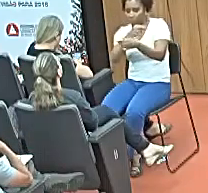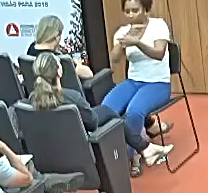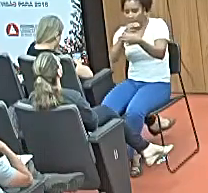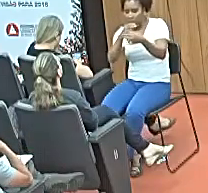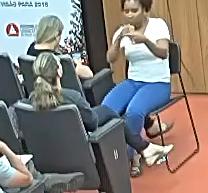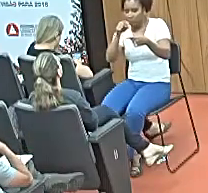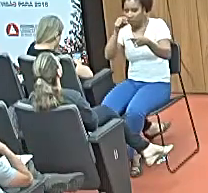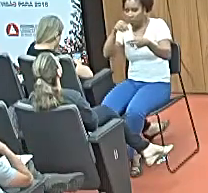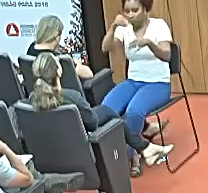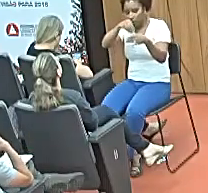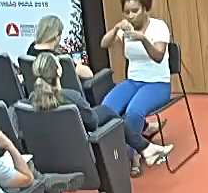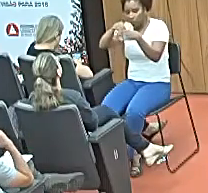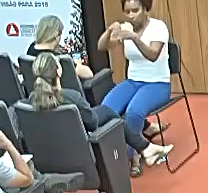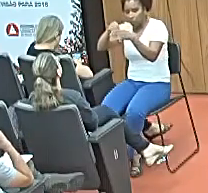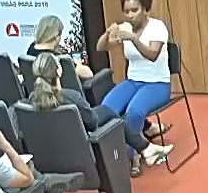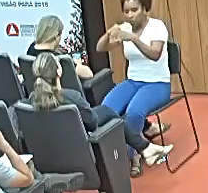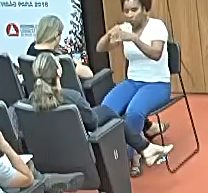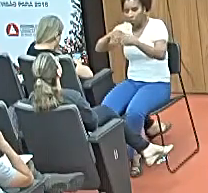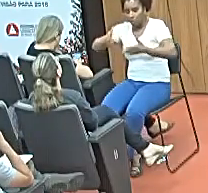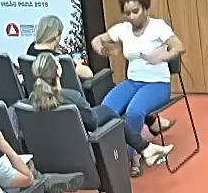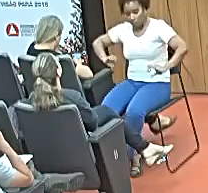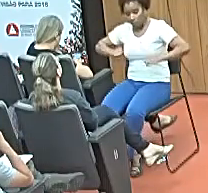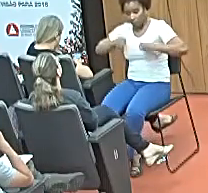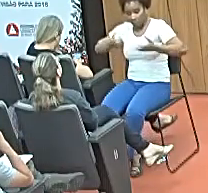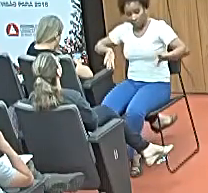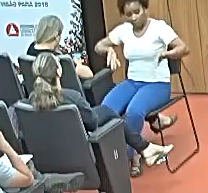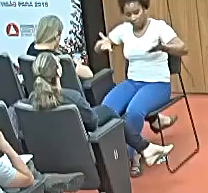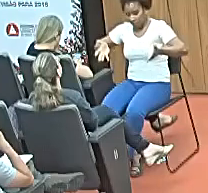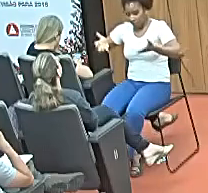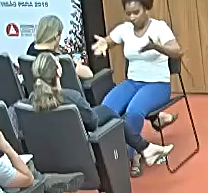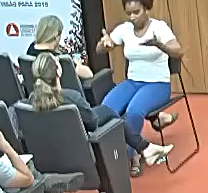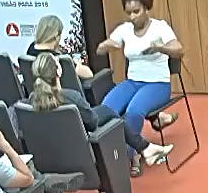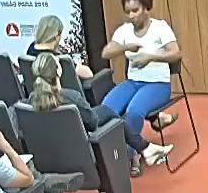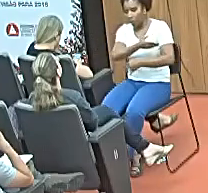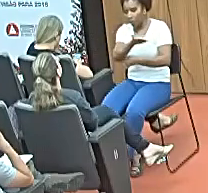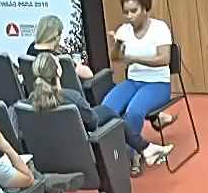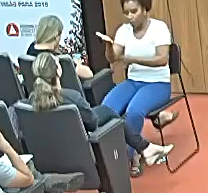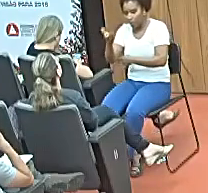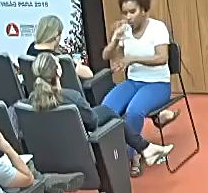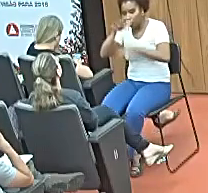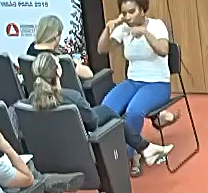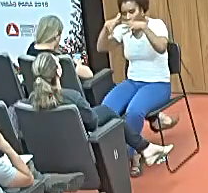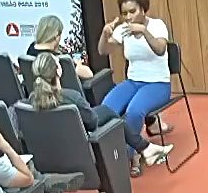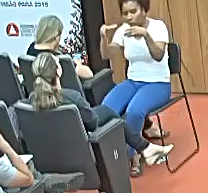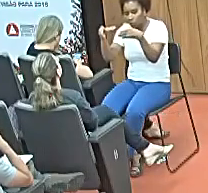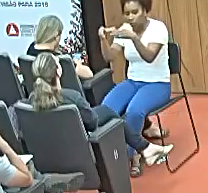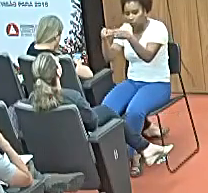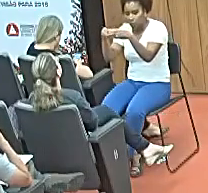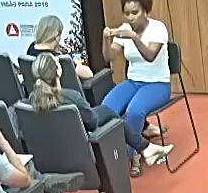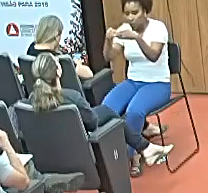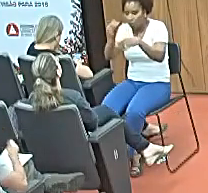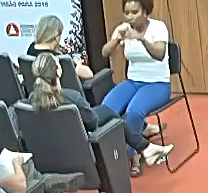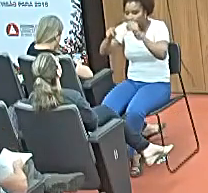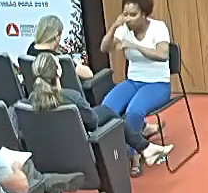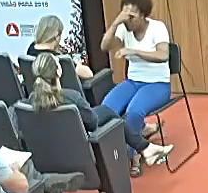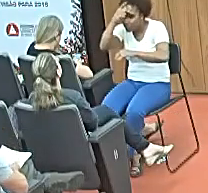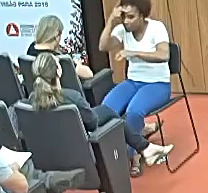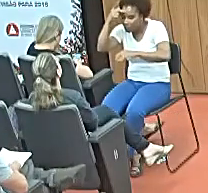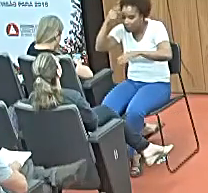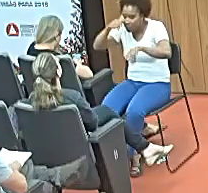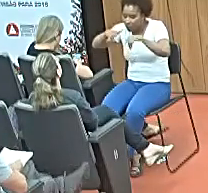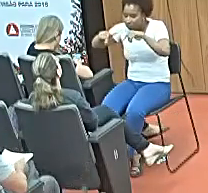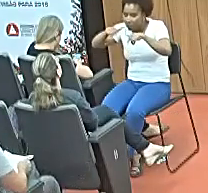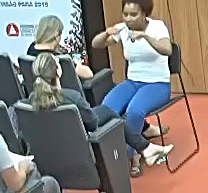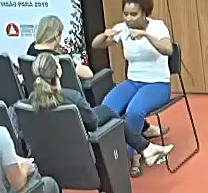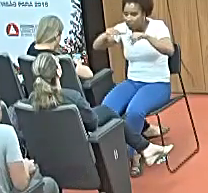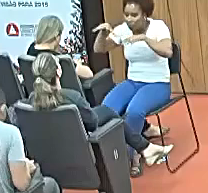à separação dos materiais recicláveis e sua destinação às organizações de catadores com vista à